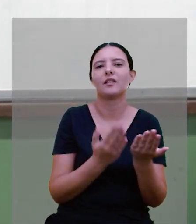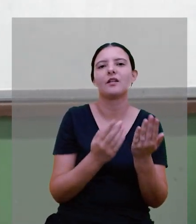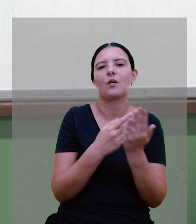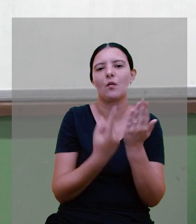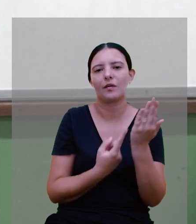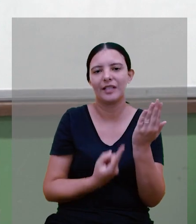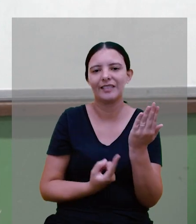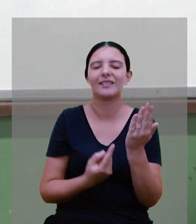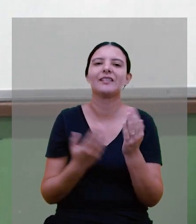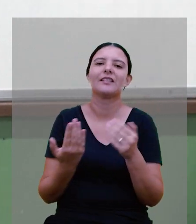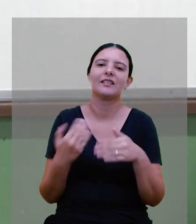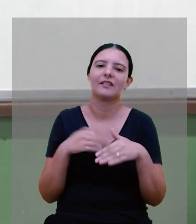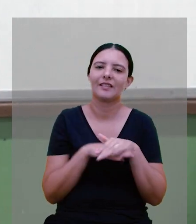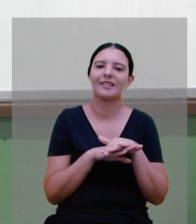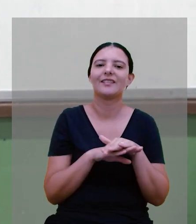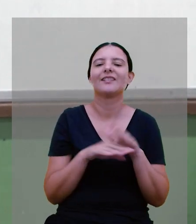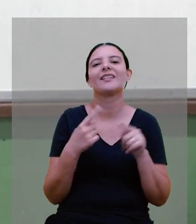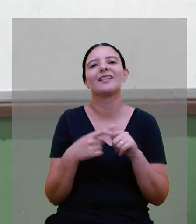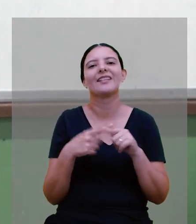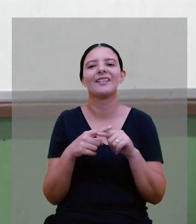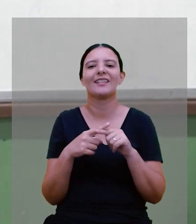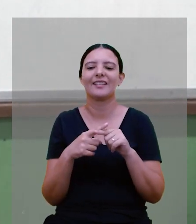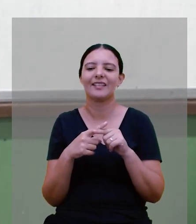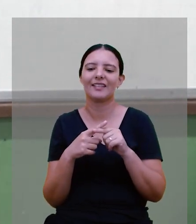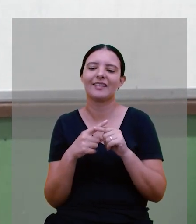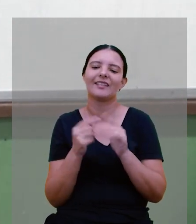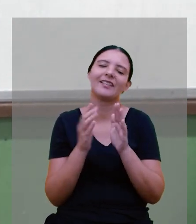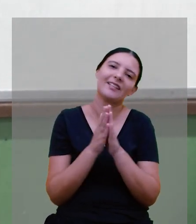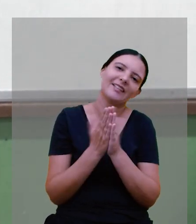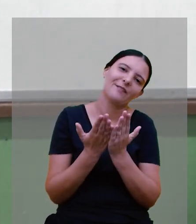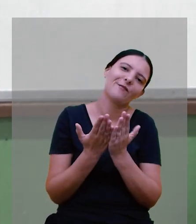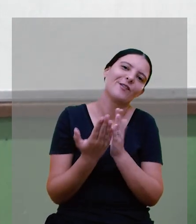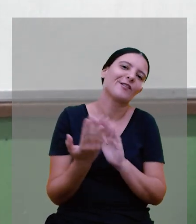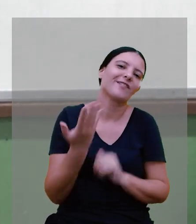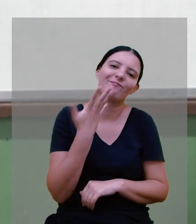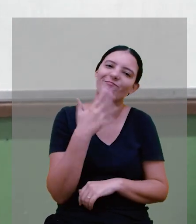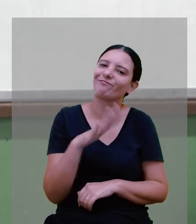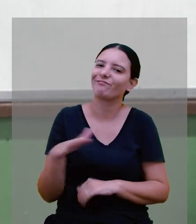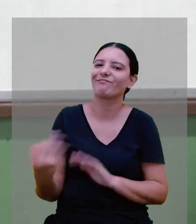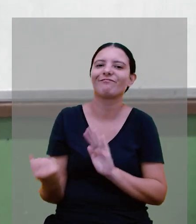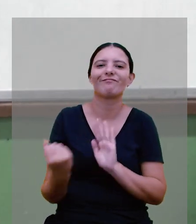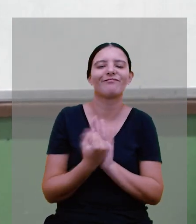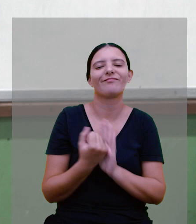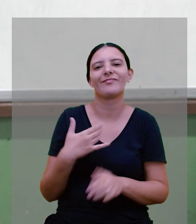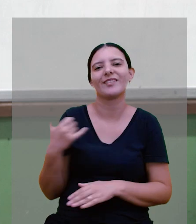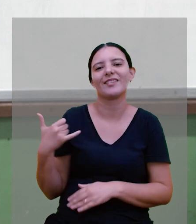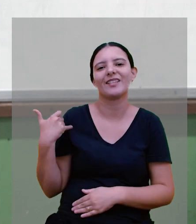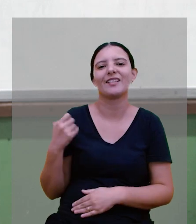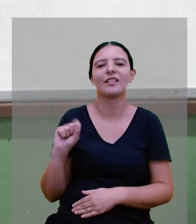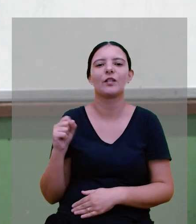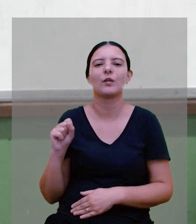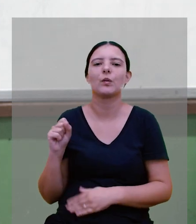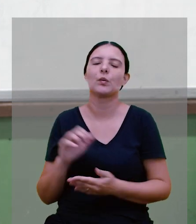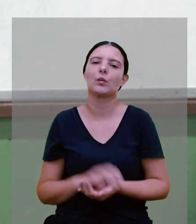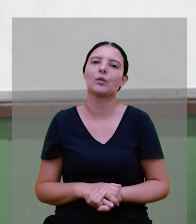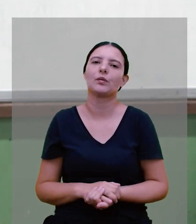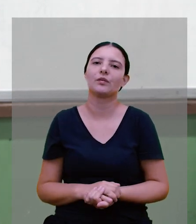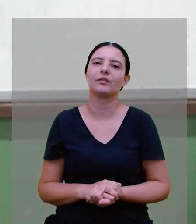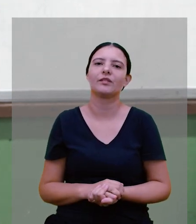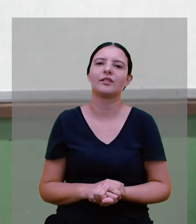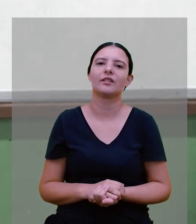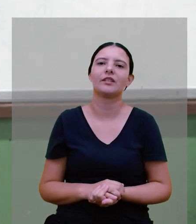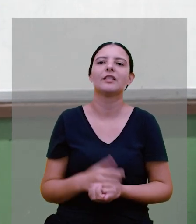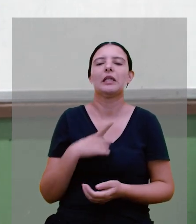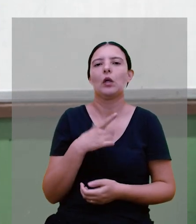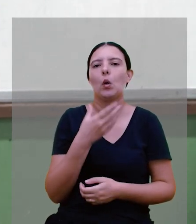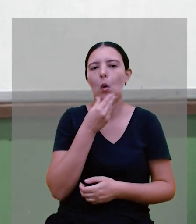guardando, que foi um livro que marcou minha infância, né? Eu acho que eu devia ter uns 8 anos de idade. Além